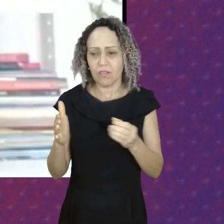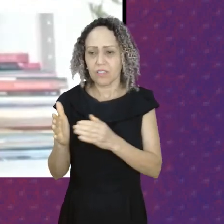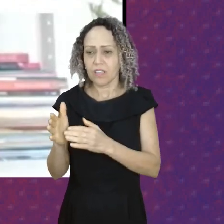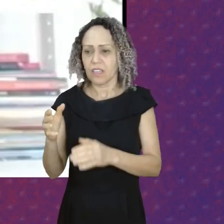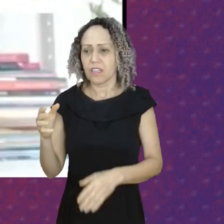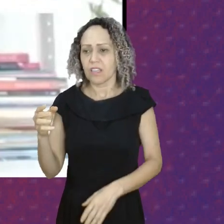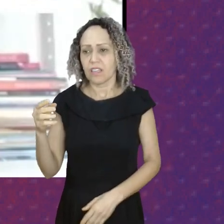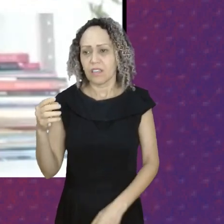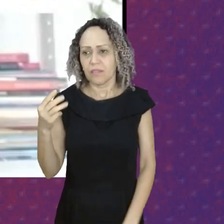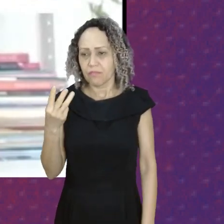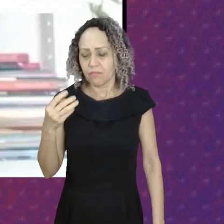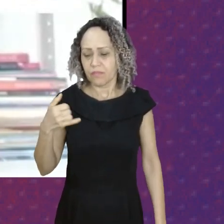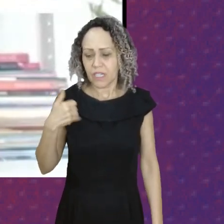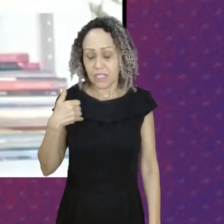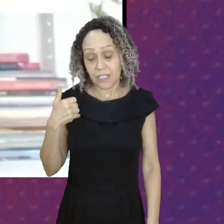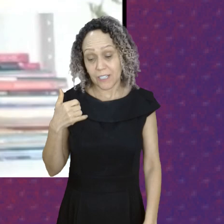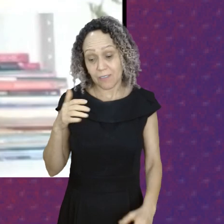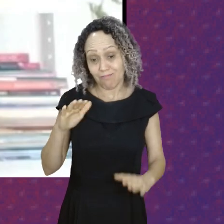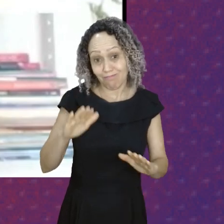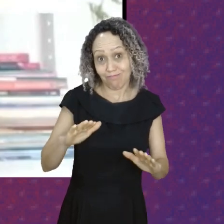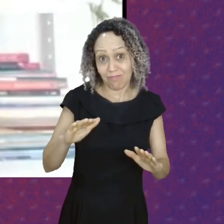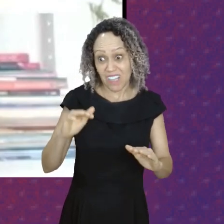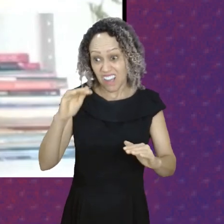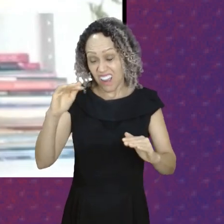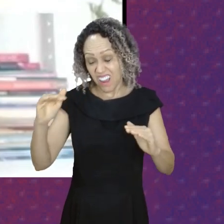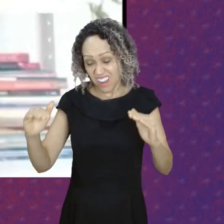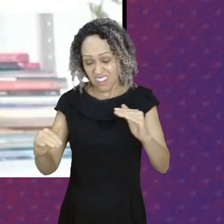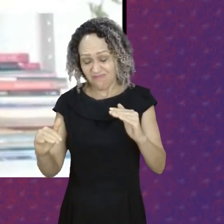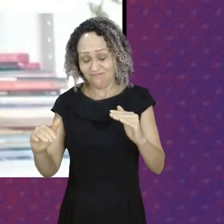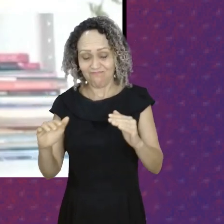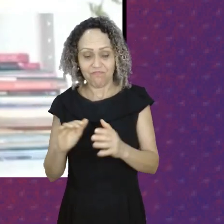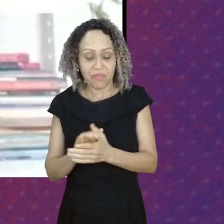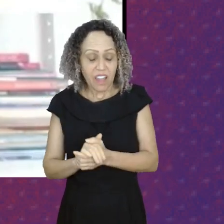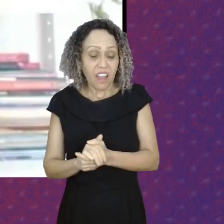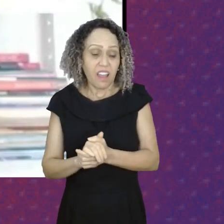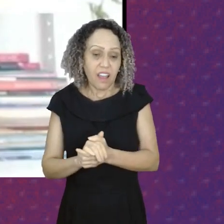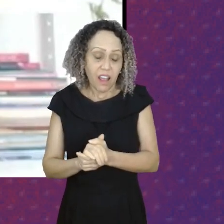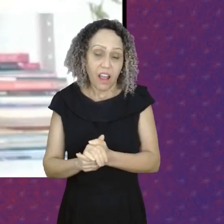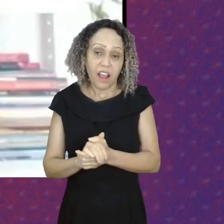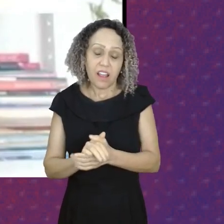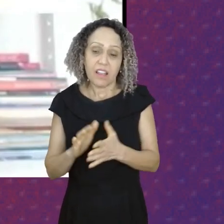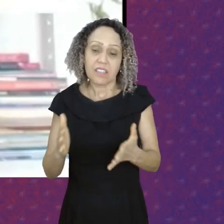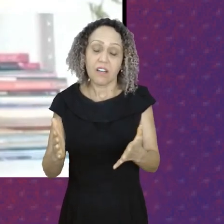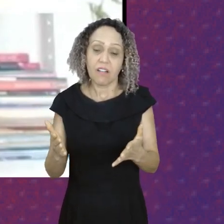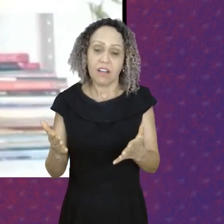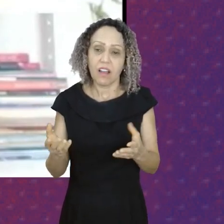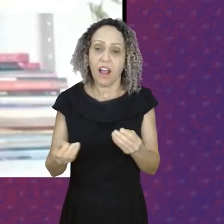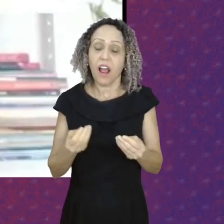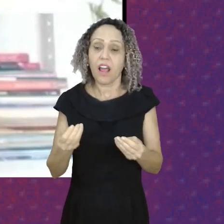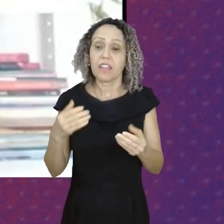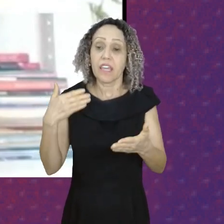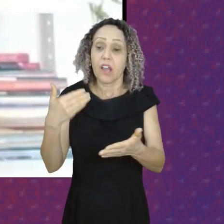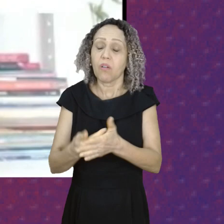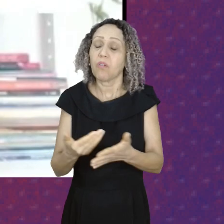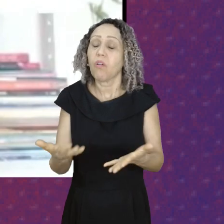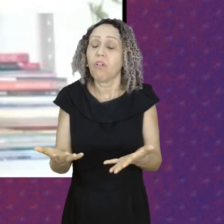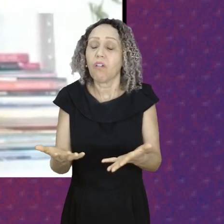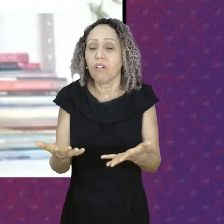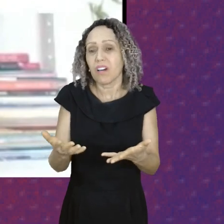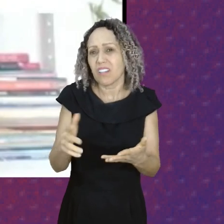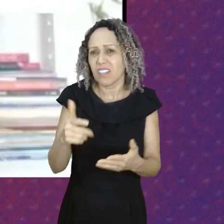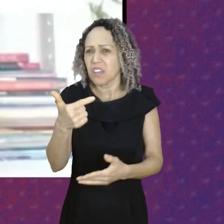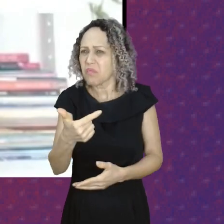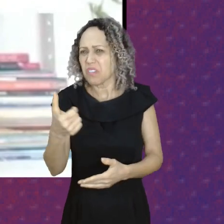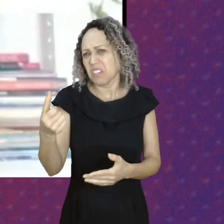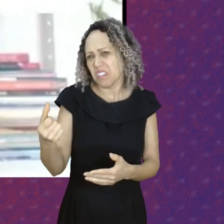também informar para vocês que, segundo os dados do IBGE, da PNAD de 2018, nós não temos ainda os